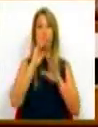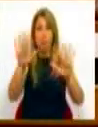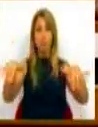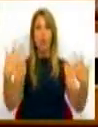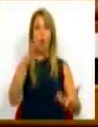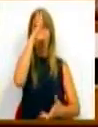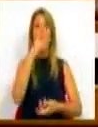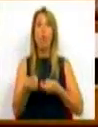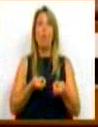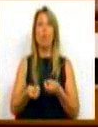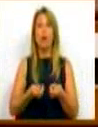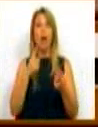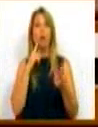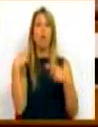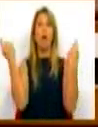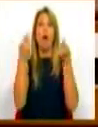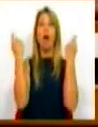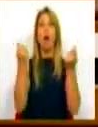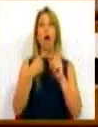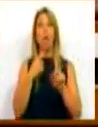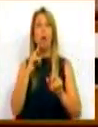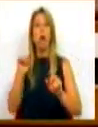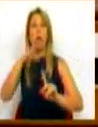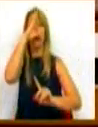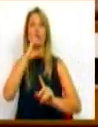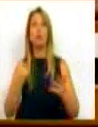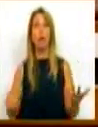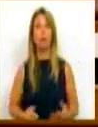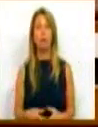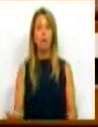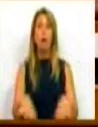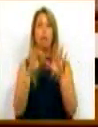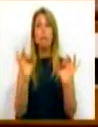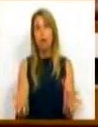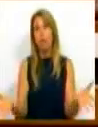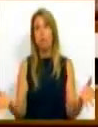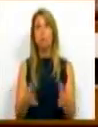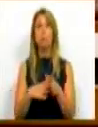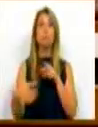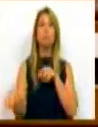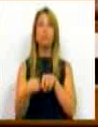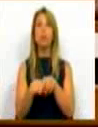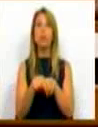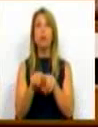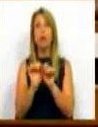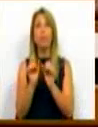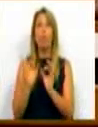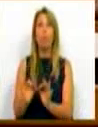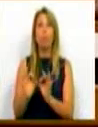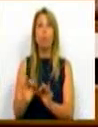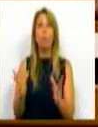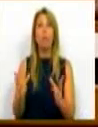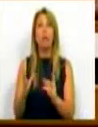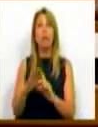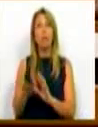da promoção da obsolescência do Estado. É como se a política fosse a da sua própria